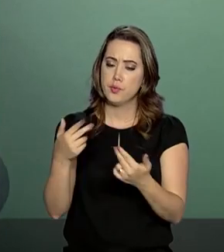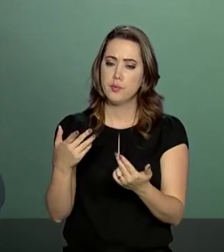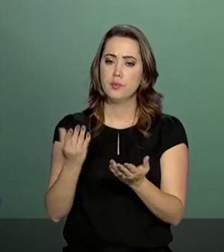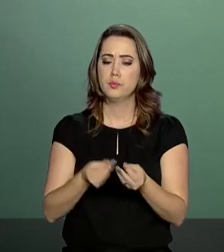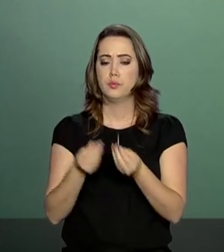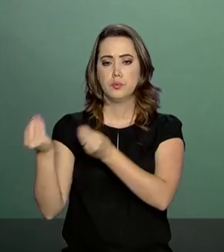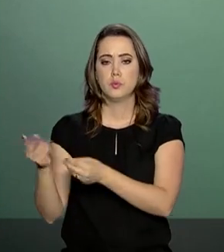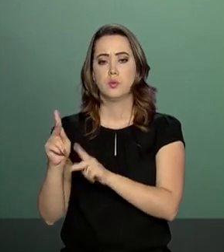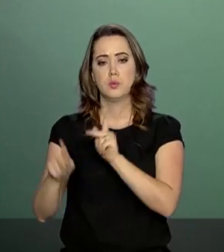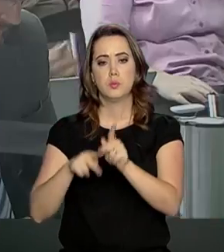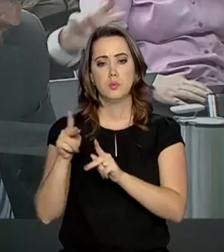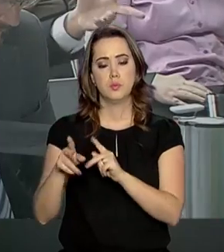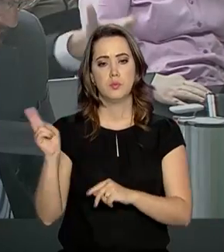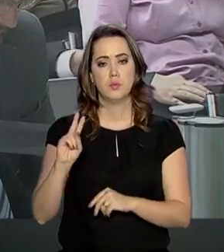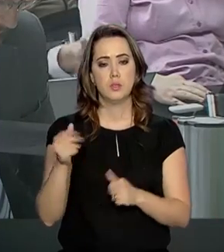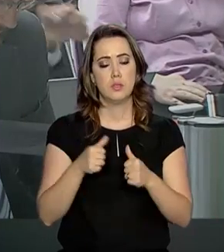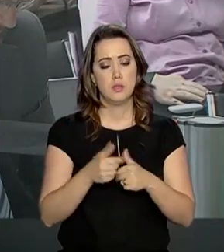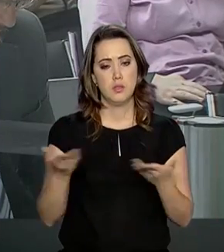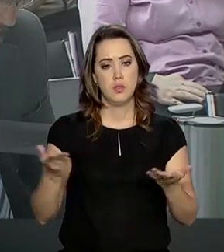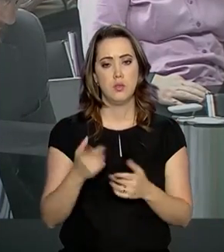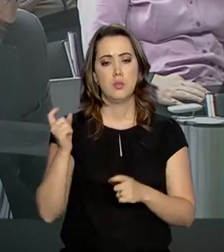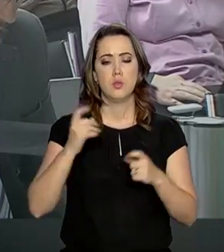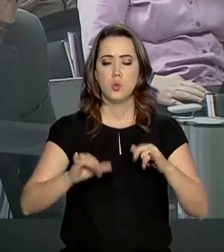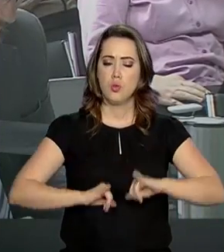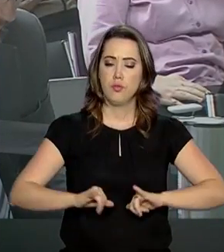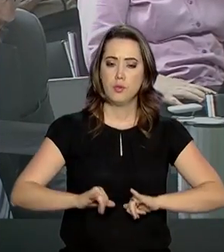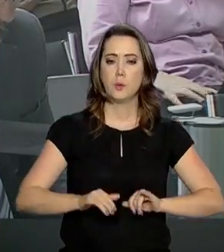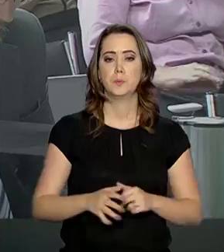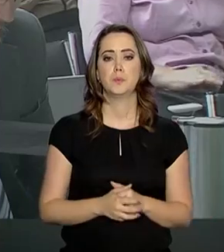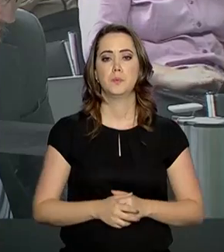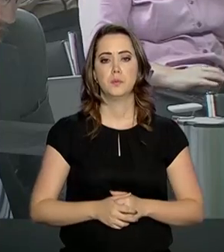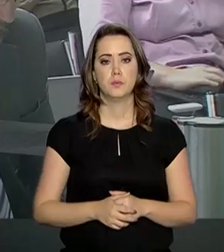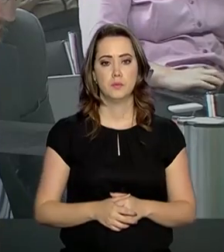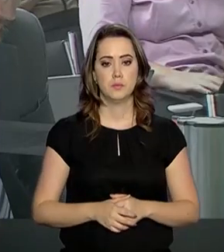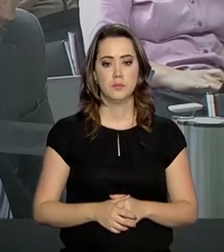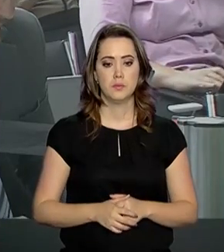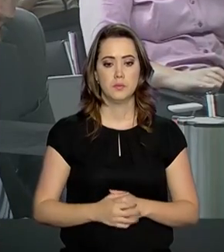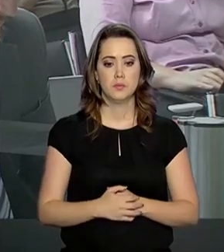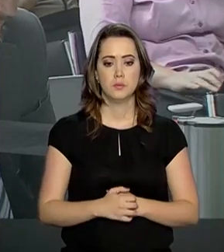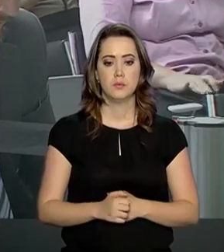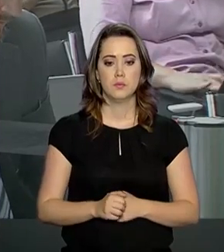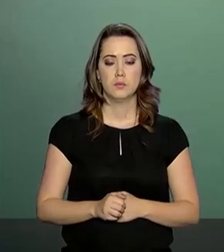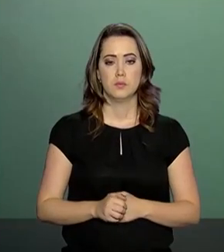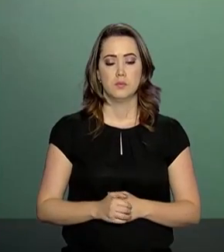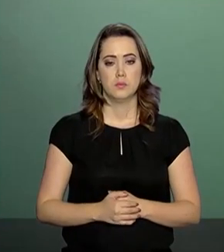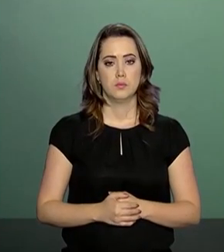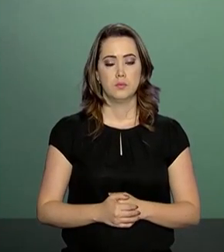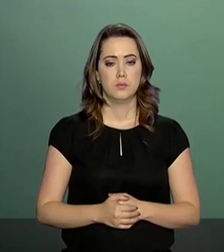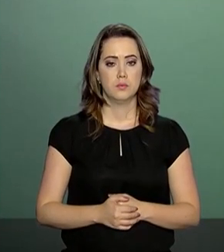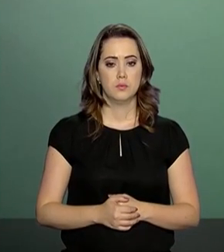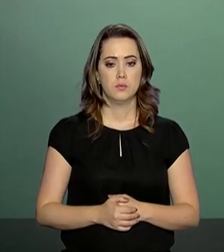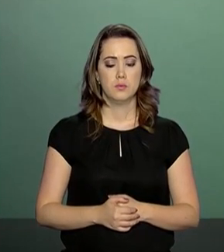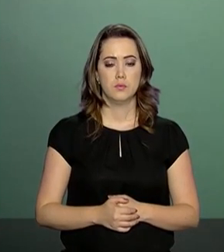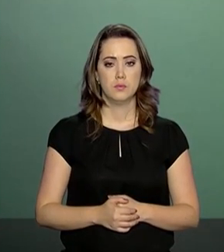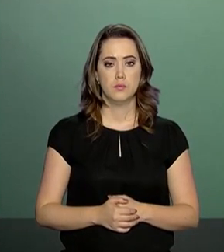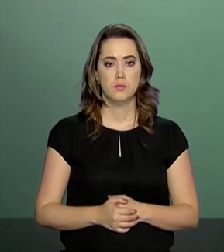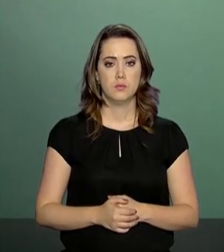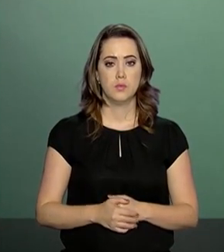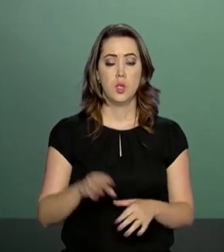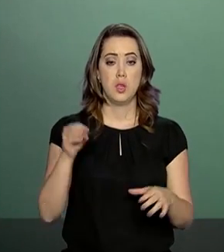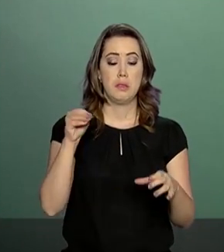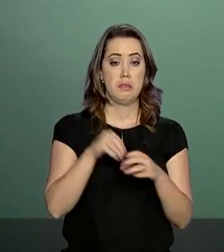comida para o povo venezuelano que nesse momento passa por tanto sofrimento ex Exatamente Essa me